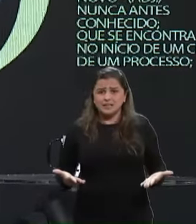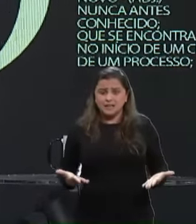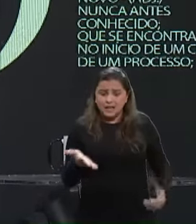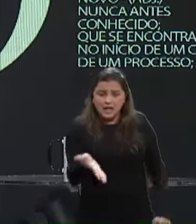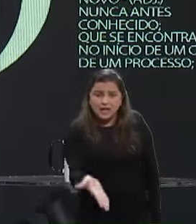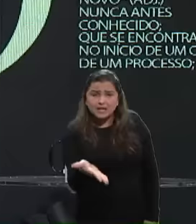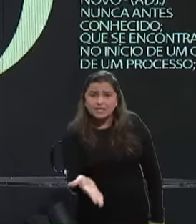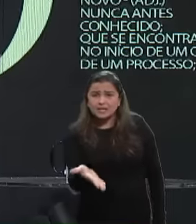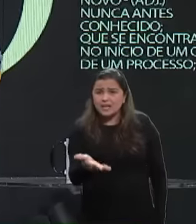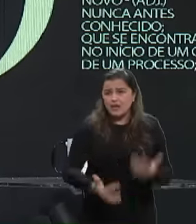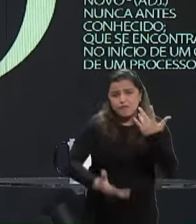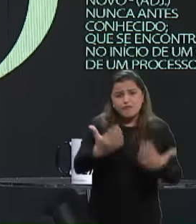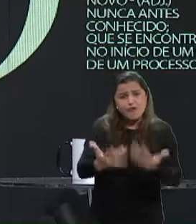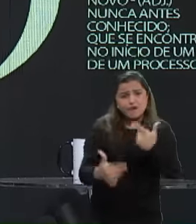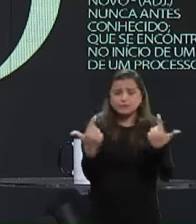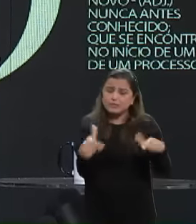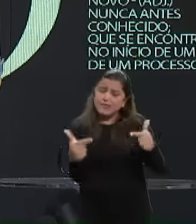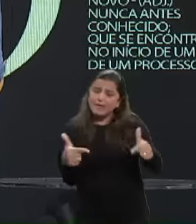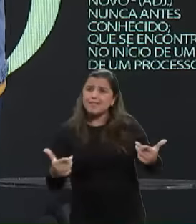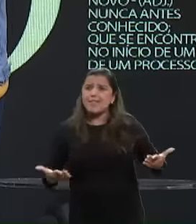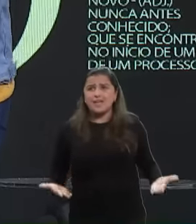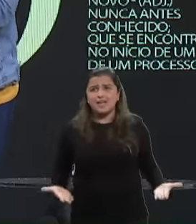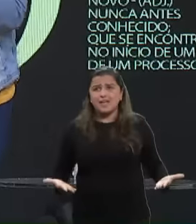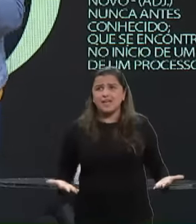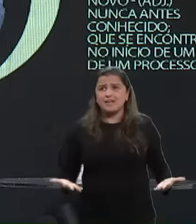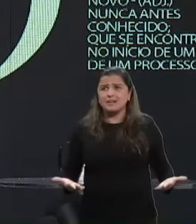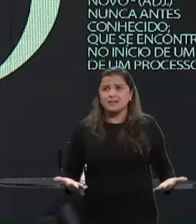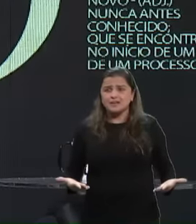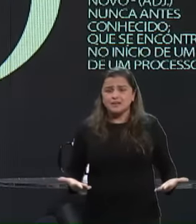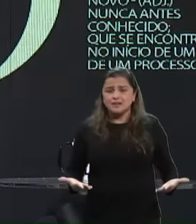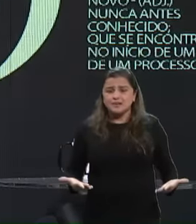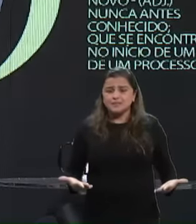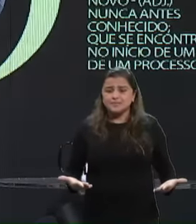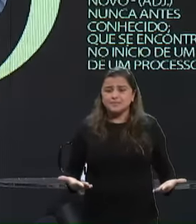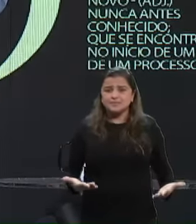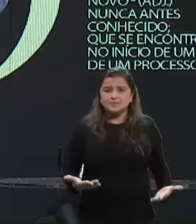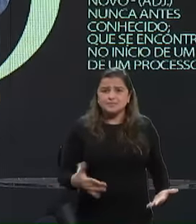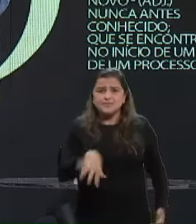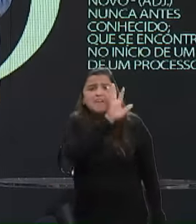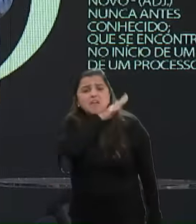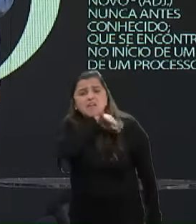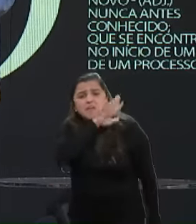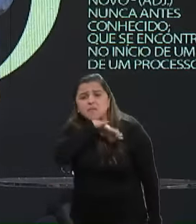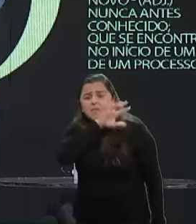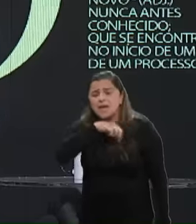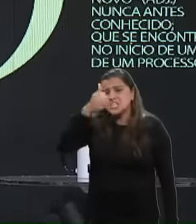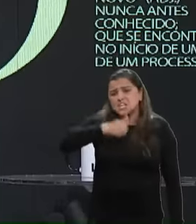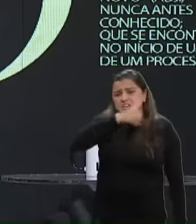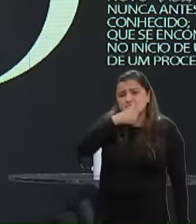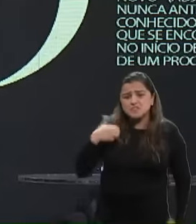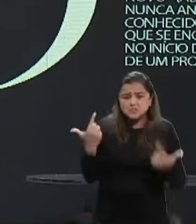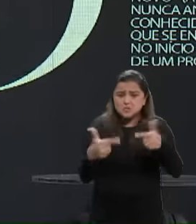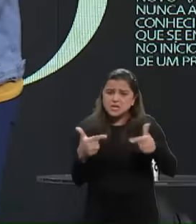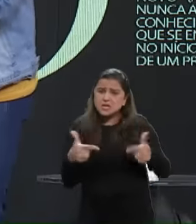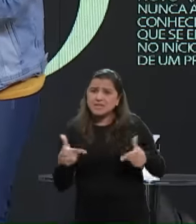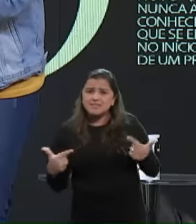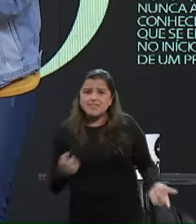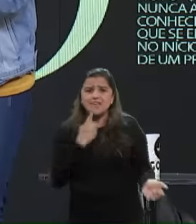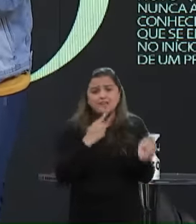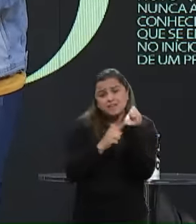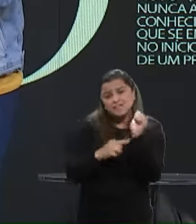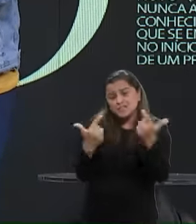Nesse altar ninguém ia colocar fogo. Ninguém ia colocar animais. Ninguém ia colocar